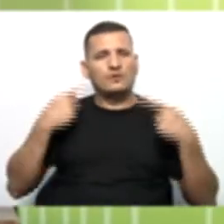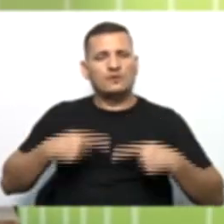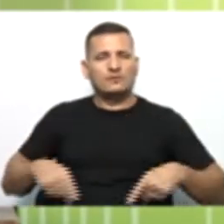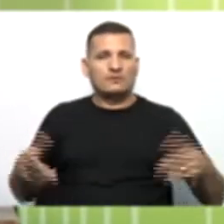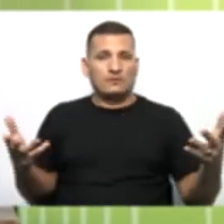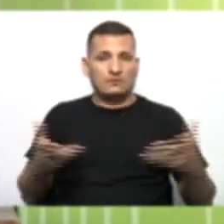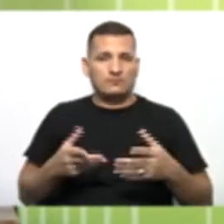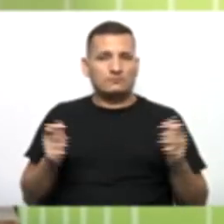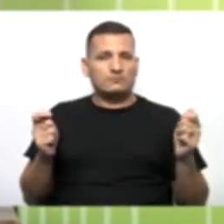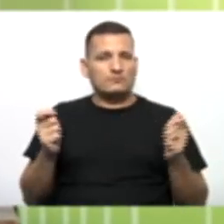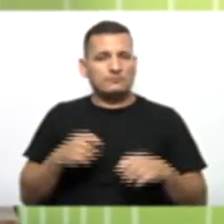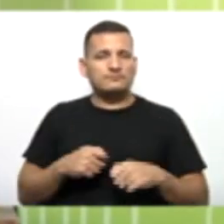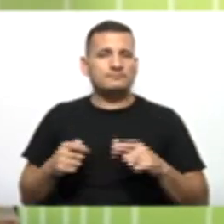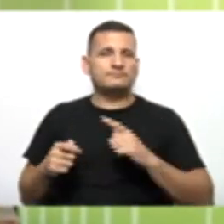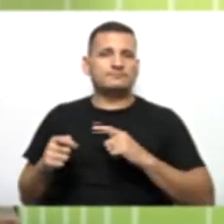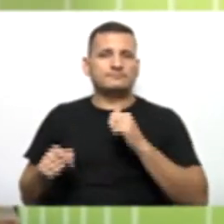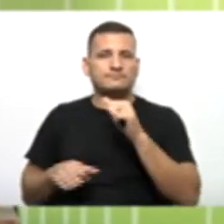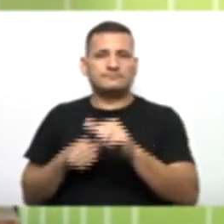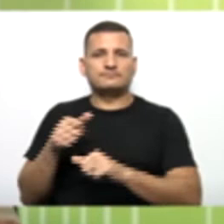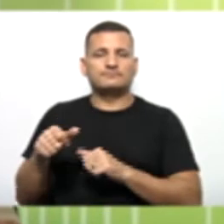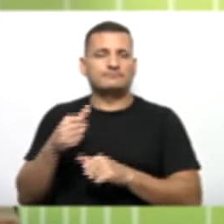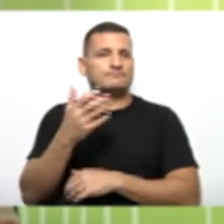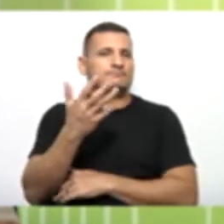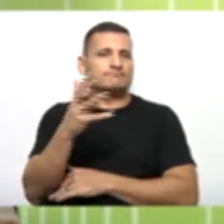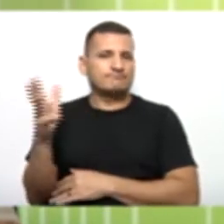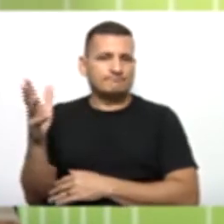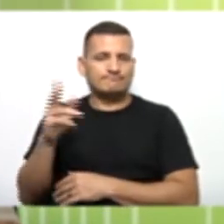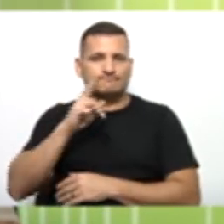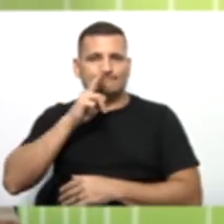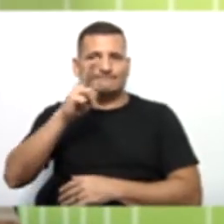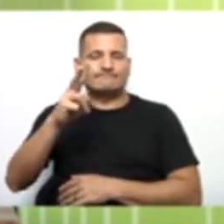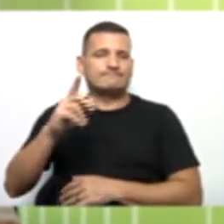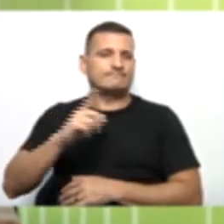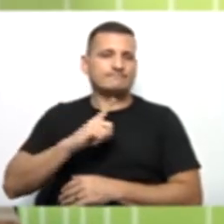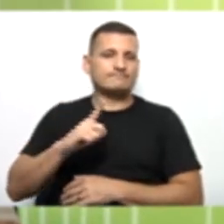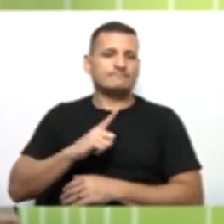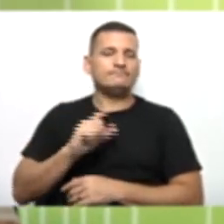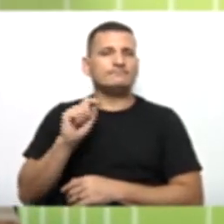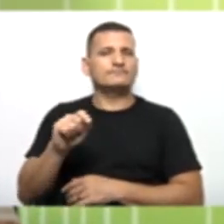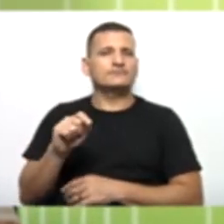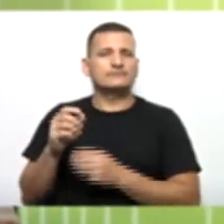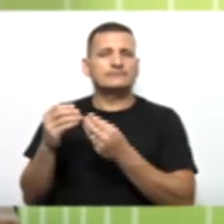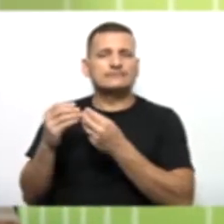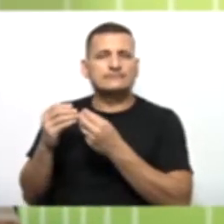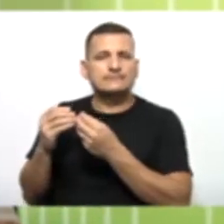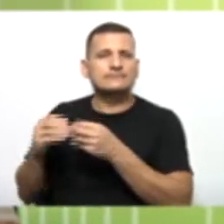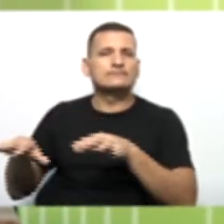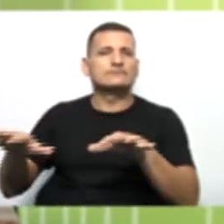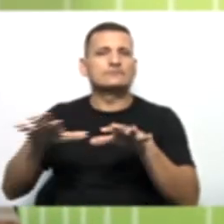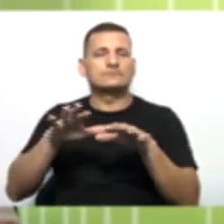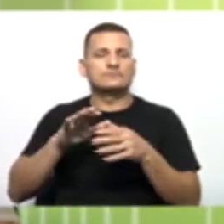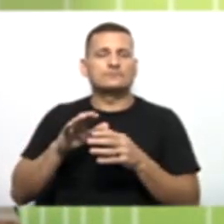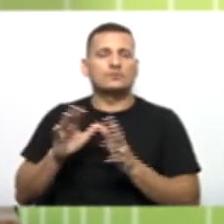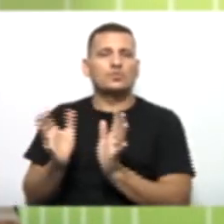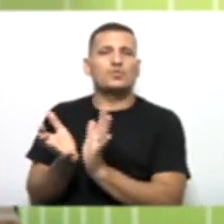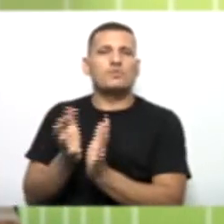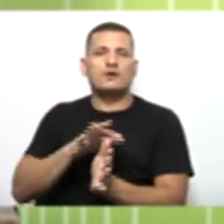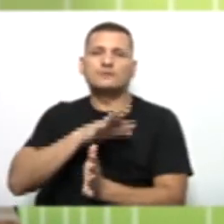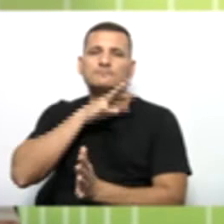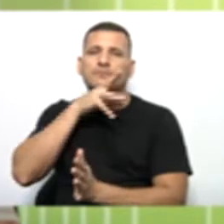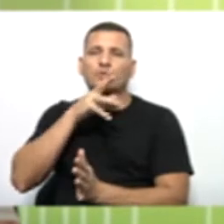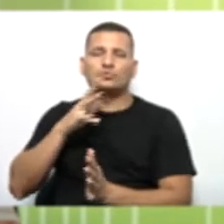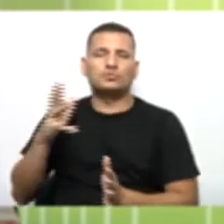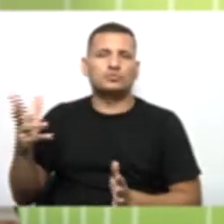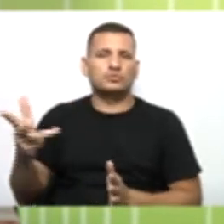da natureza muito grande, a ponto de destruir facilmente espécies inteiras. Através